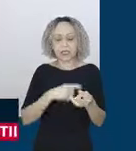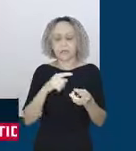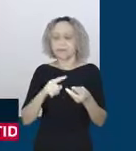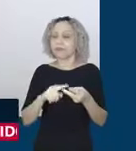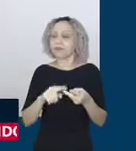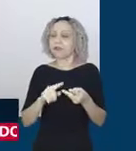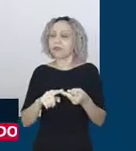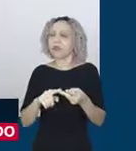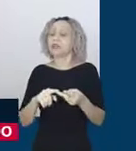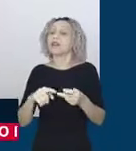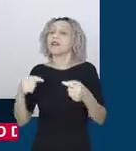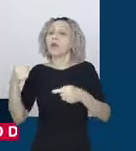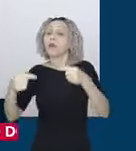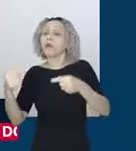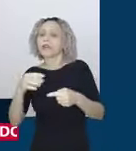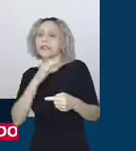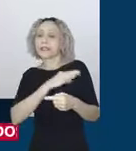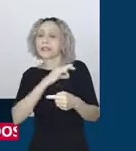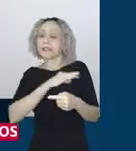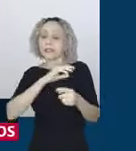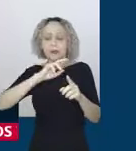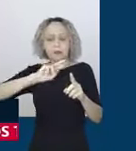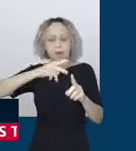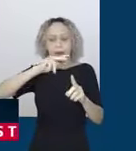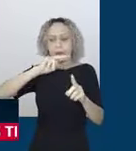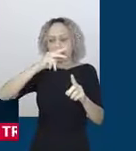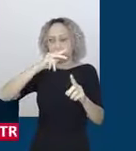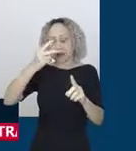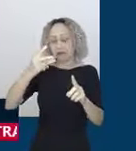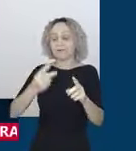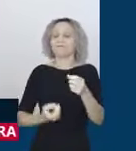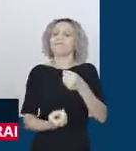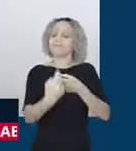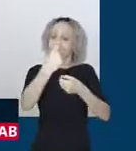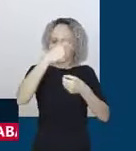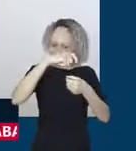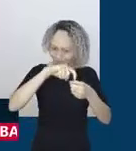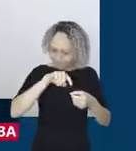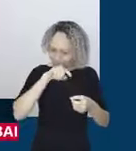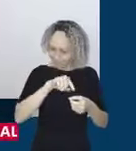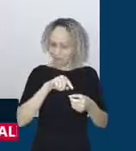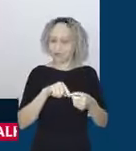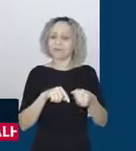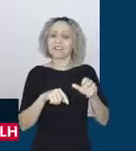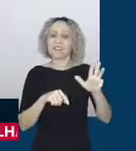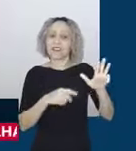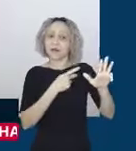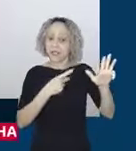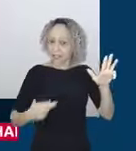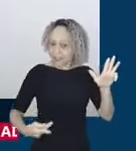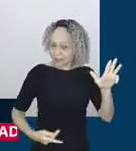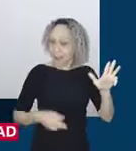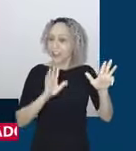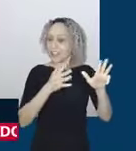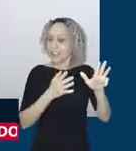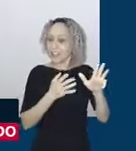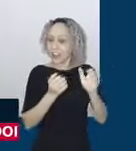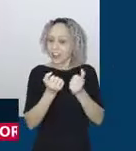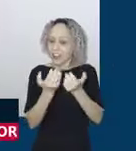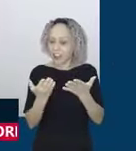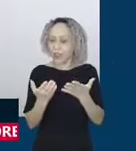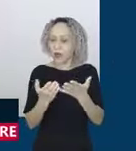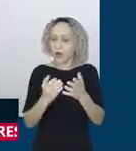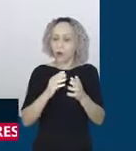importância da política de salário mínimo, que também voltou, porque o presidente Lula já deu um aumento real no dia 1º de